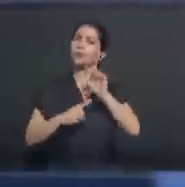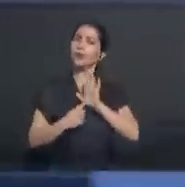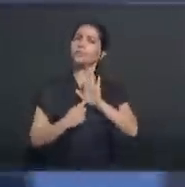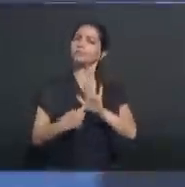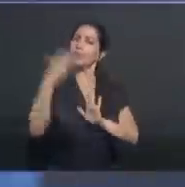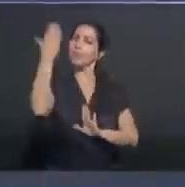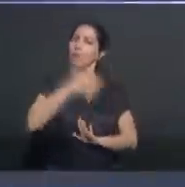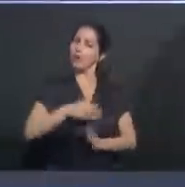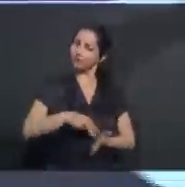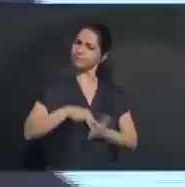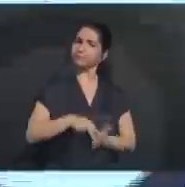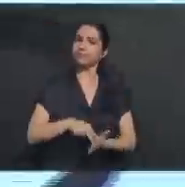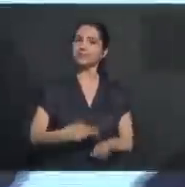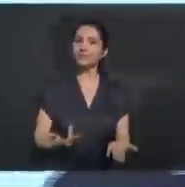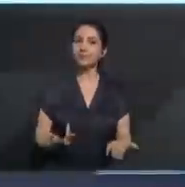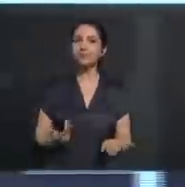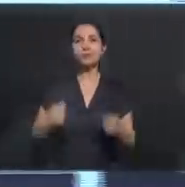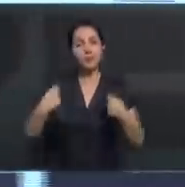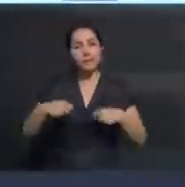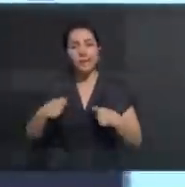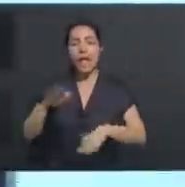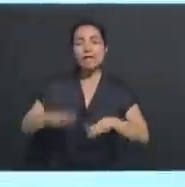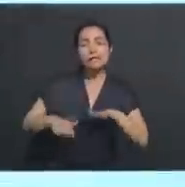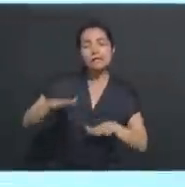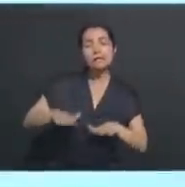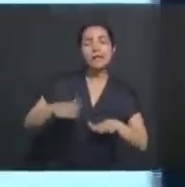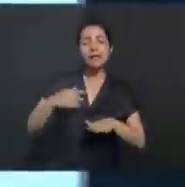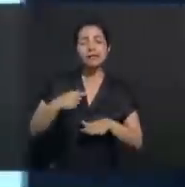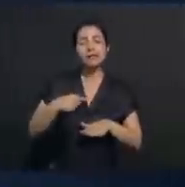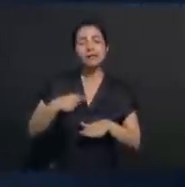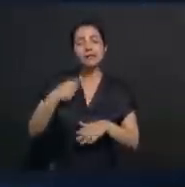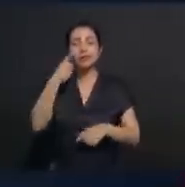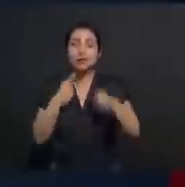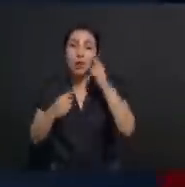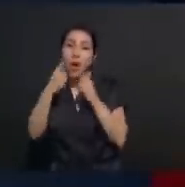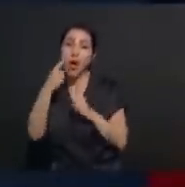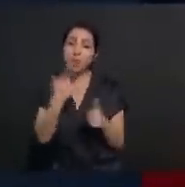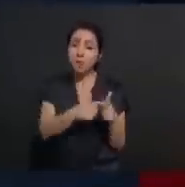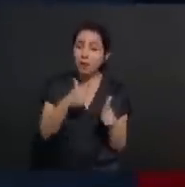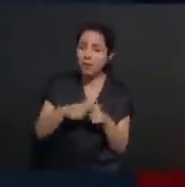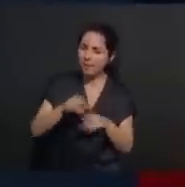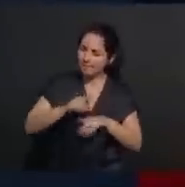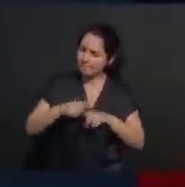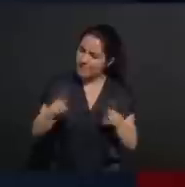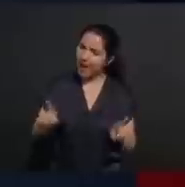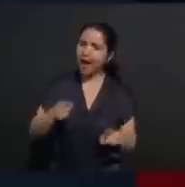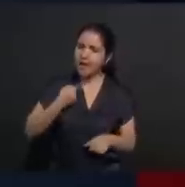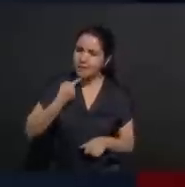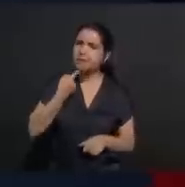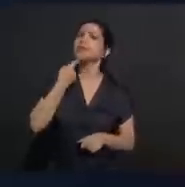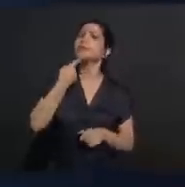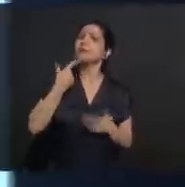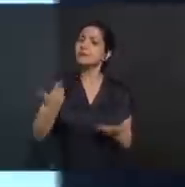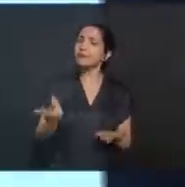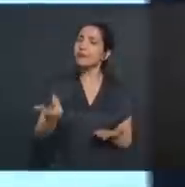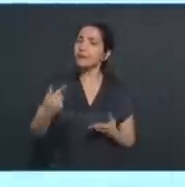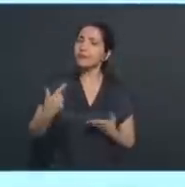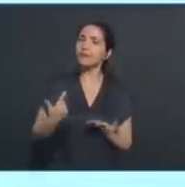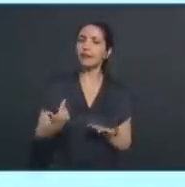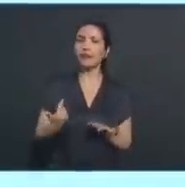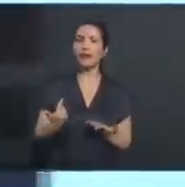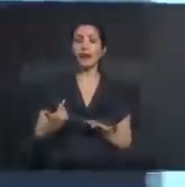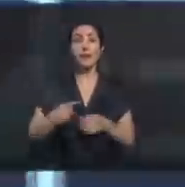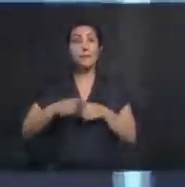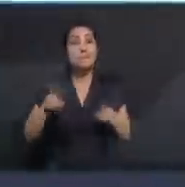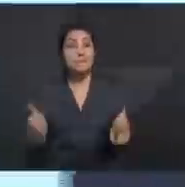É no deserto que você passa de cabeça erguida, chorando, mas de cabeça erguida. Traz seus pedaços para a igreja, no dia que as coisas estiverem dando tudo errado.